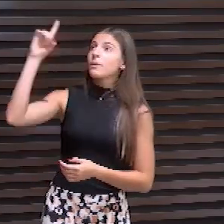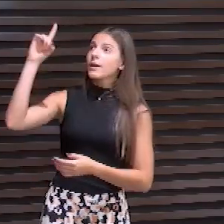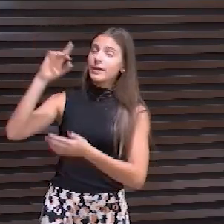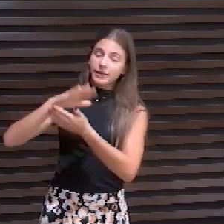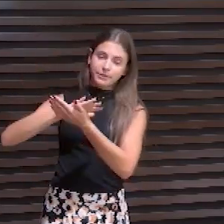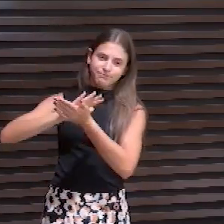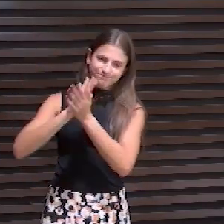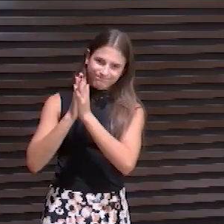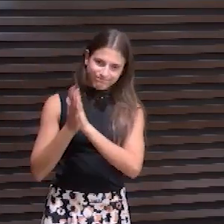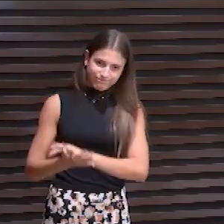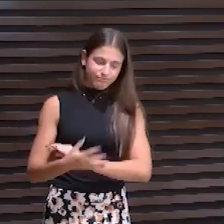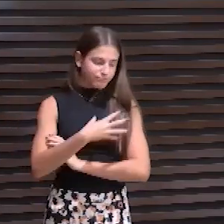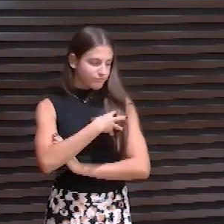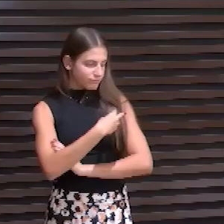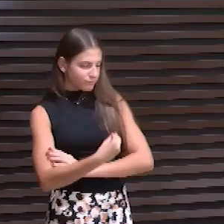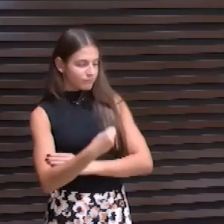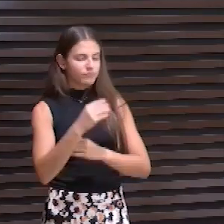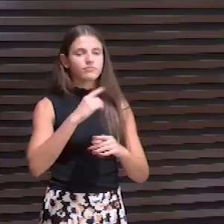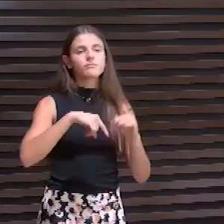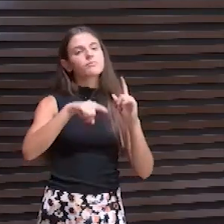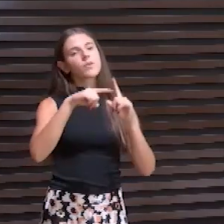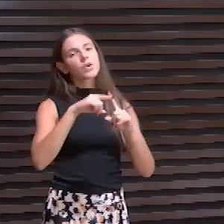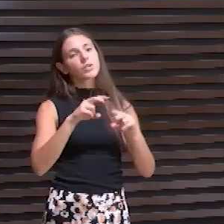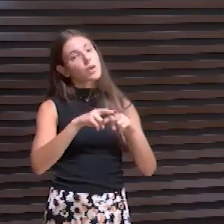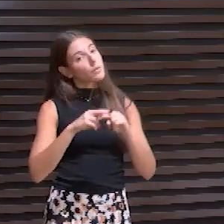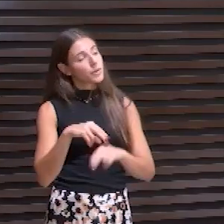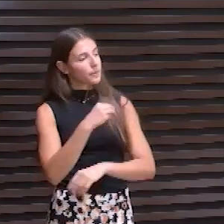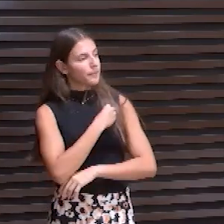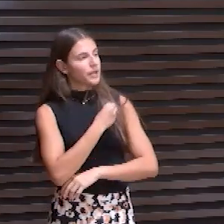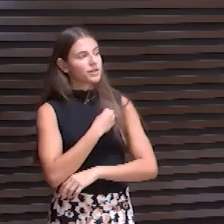Filho naquela cruz por pecadores miseráveis como nós.